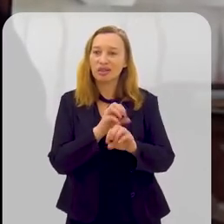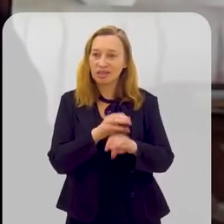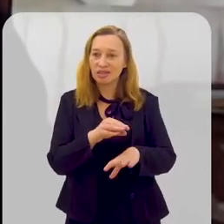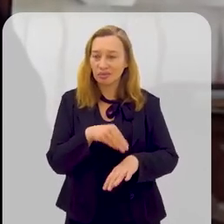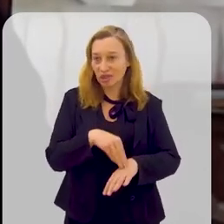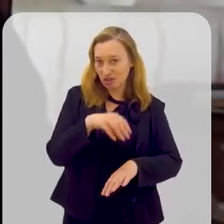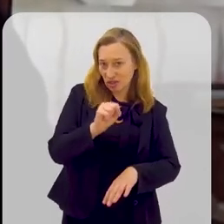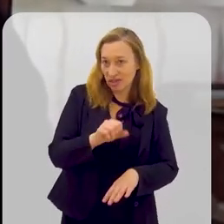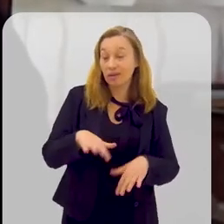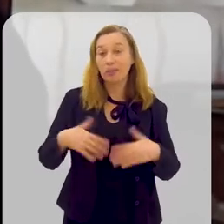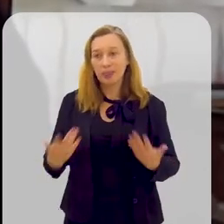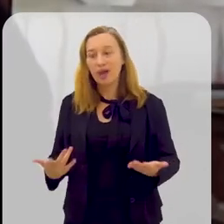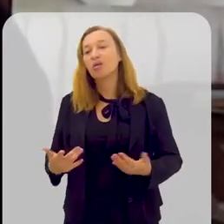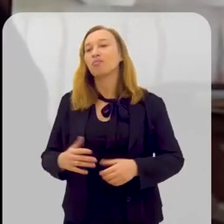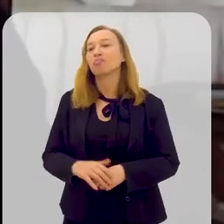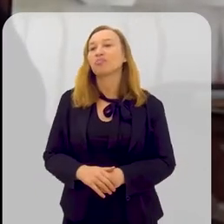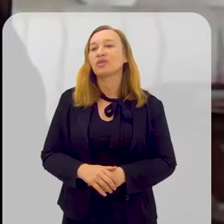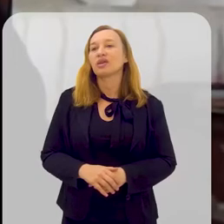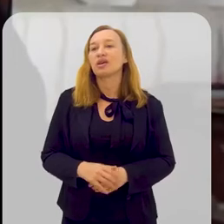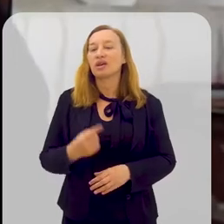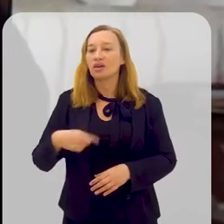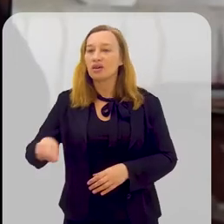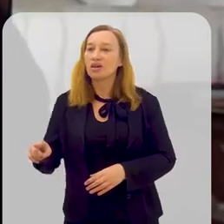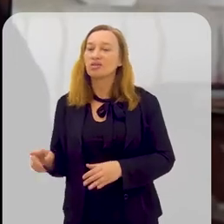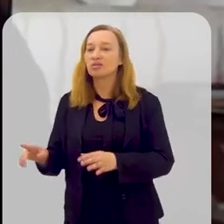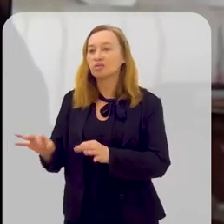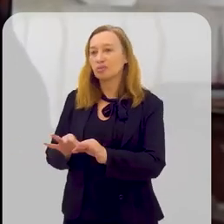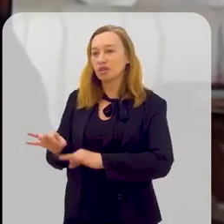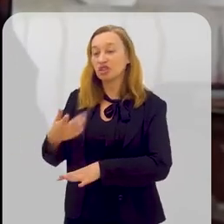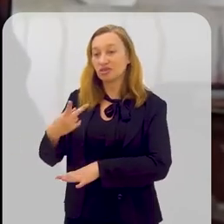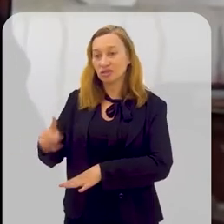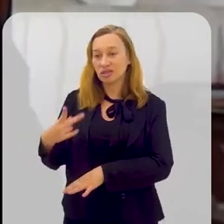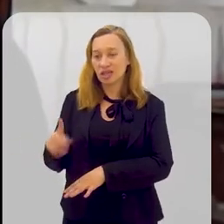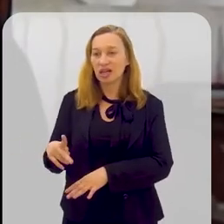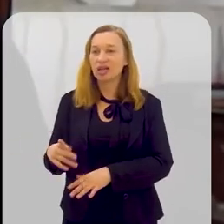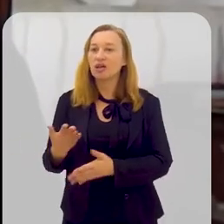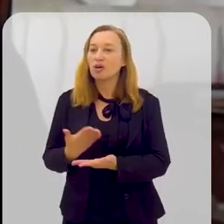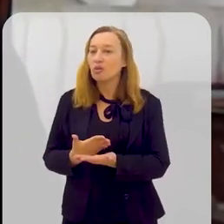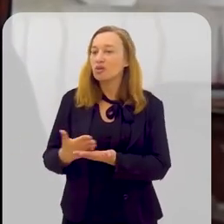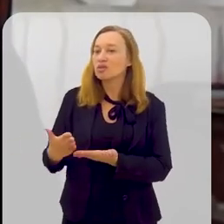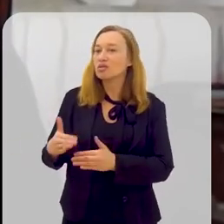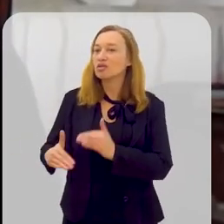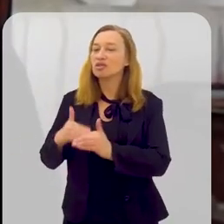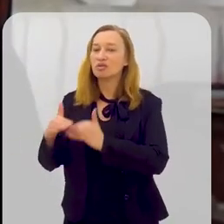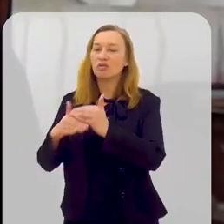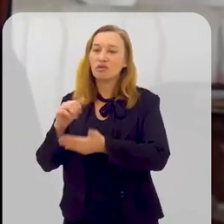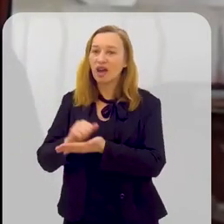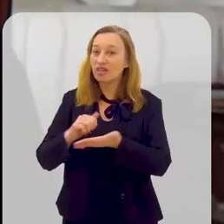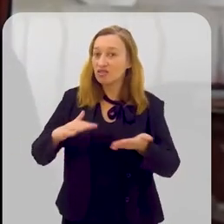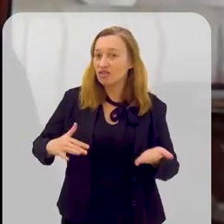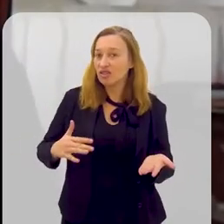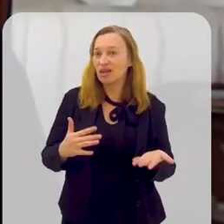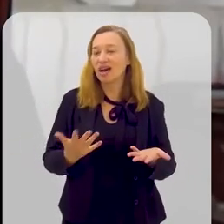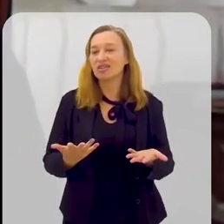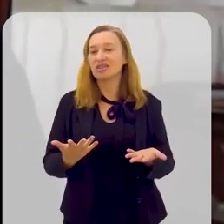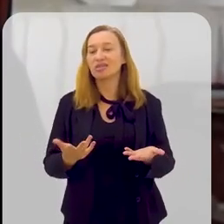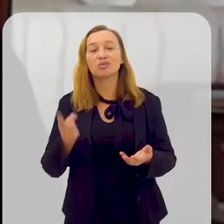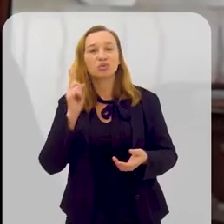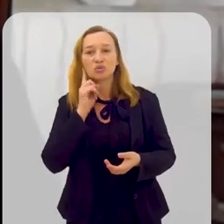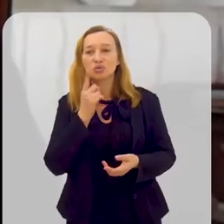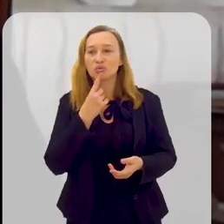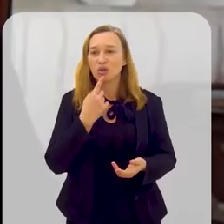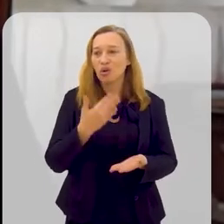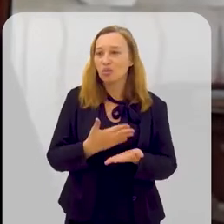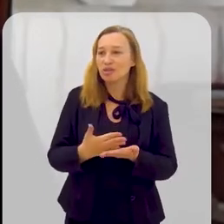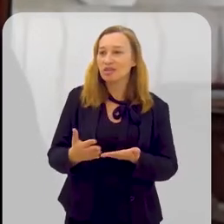foi em educação então eu atuava no projeto da Eulália E ali a gente começou a Desenvolver atividades